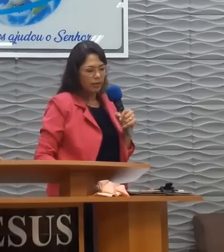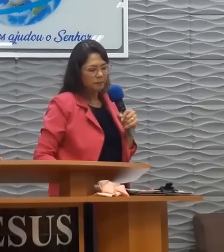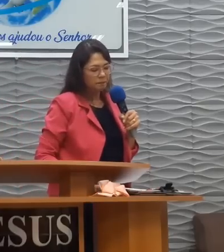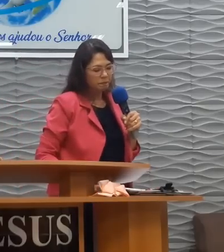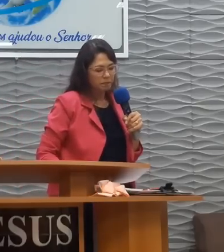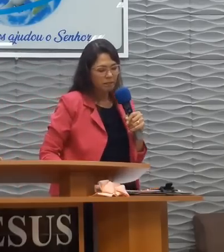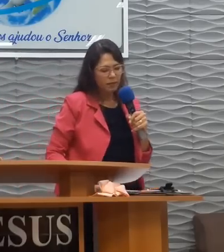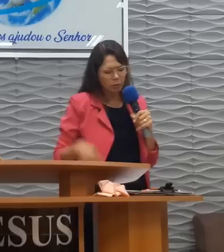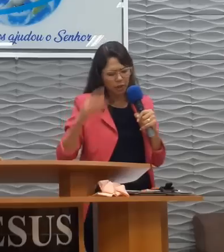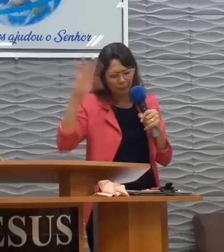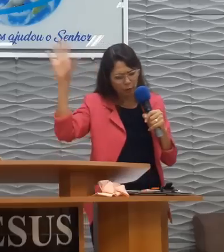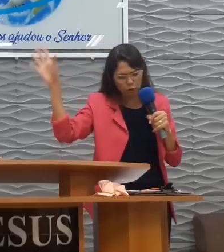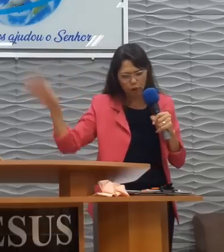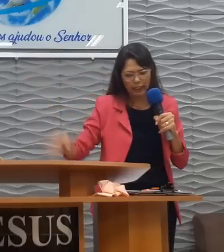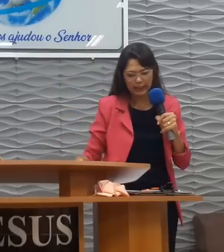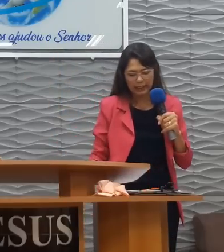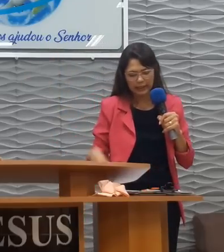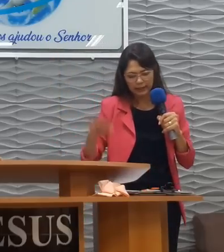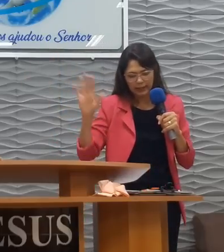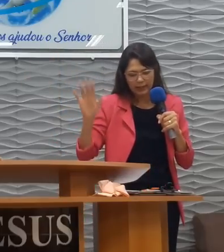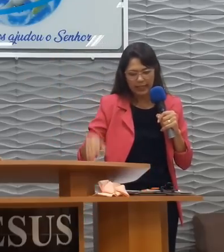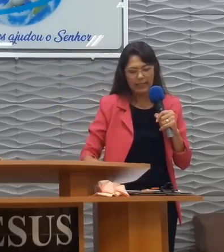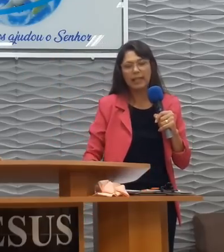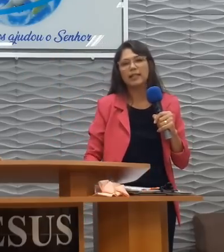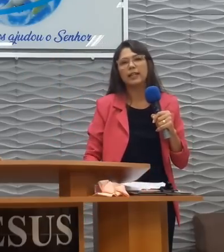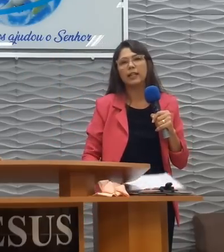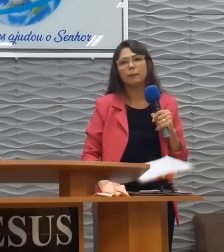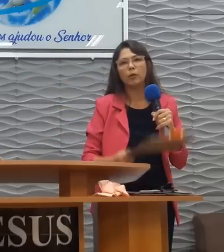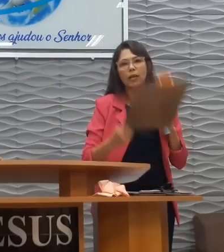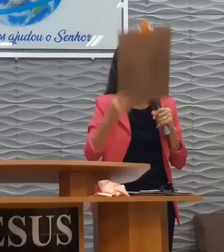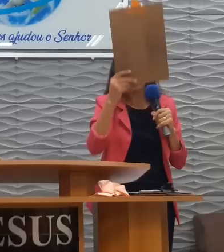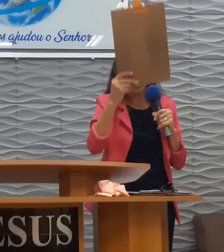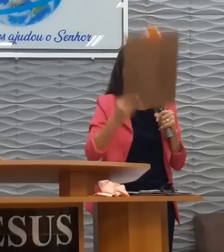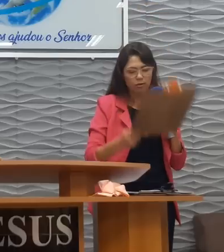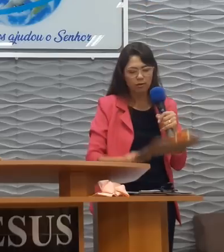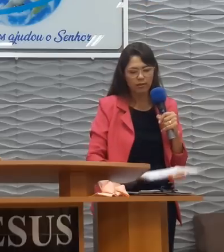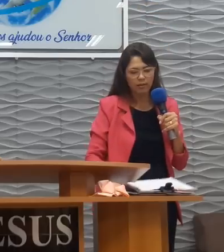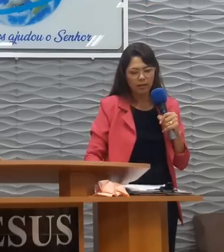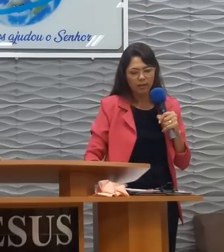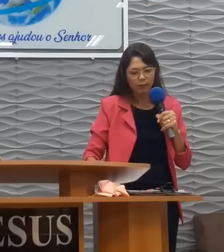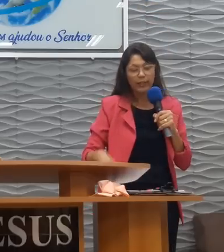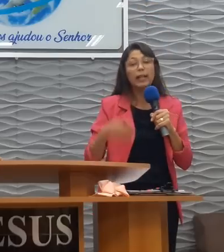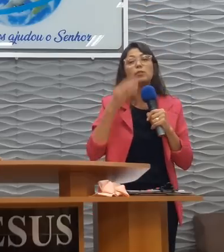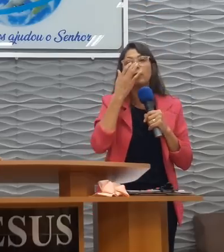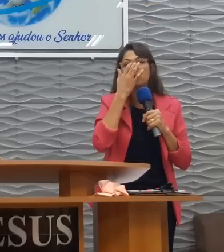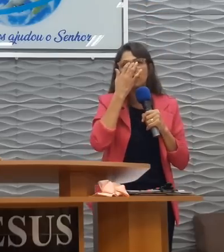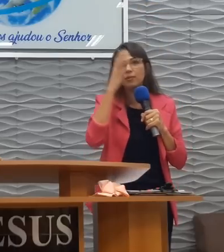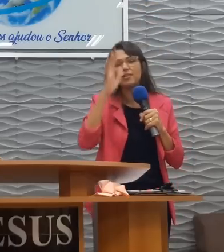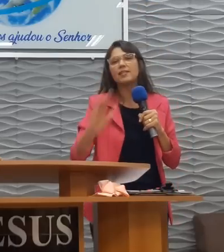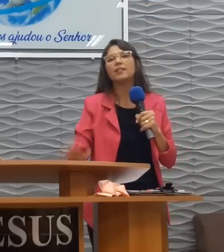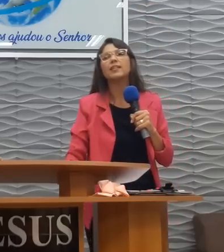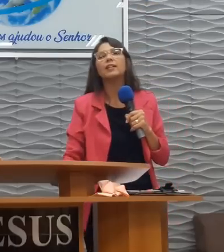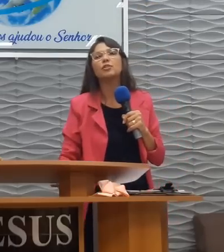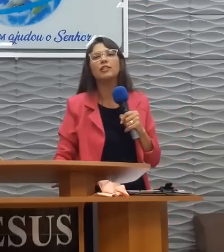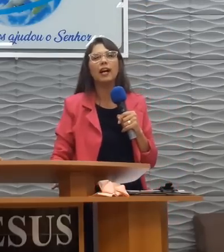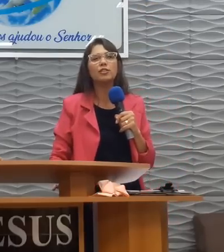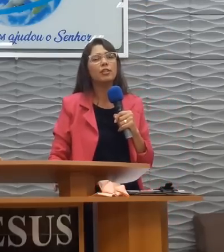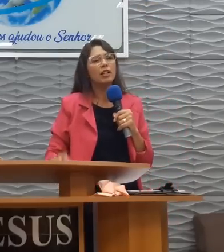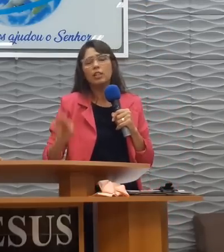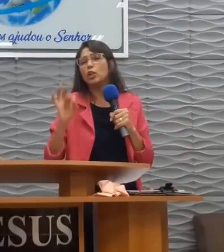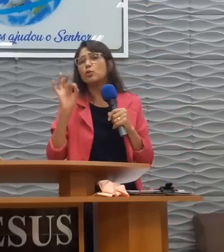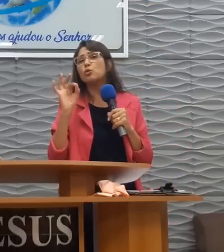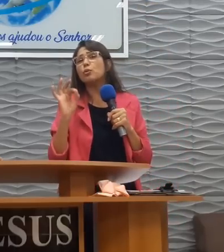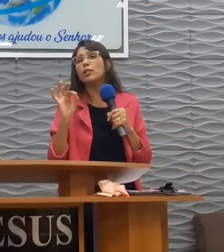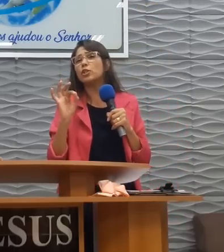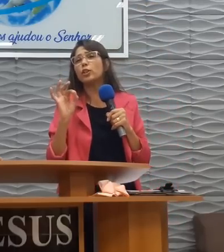era católica. Meu tio aprontou lá nas rezas dela, ela pegou um cabo de aço. Foi na casa do meu tio, com 60 anos de